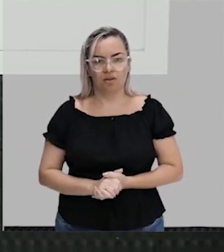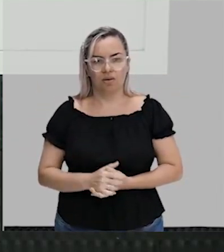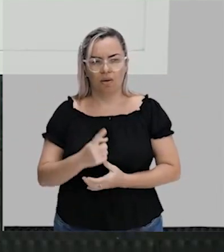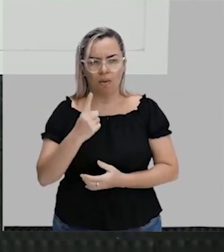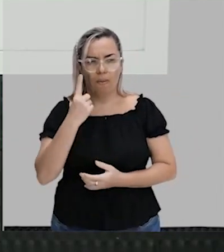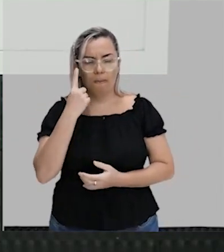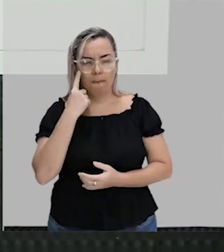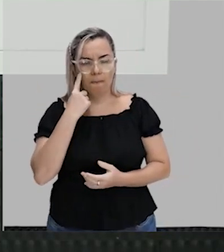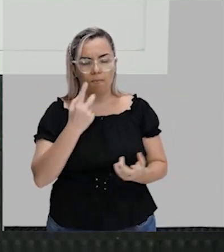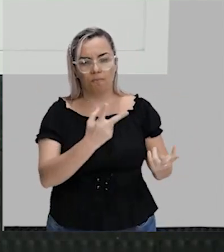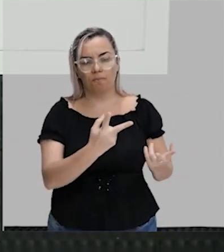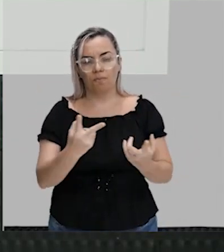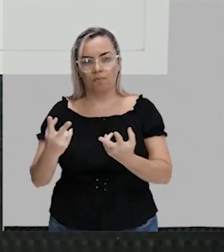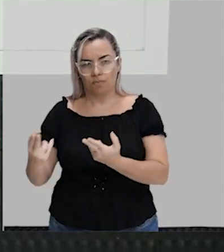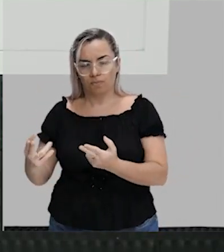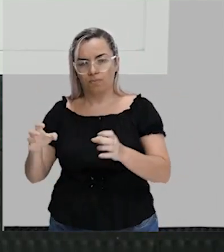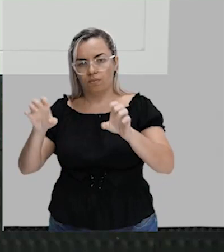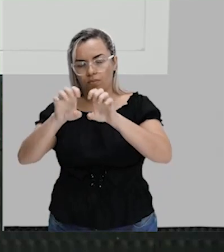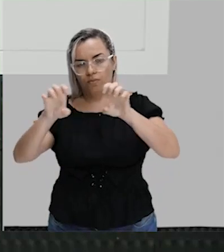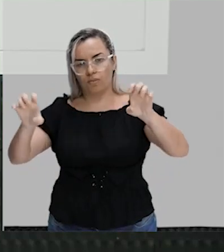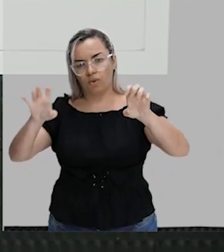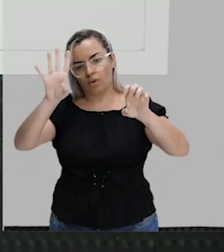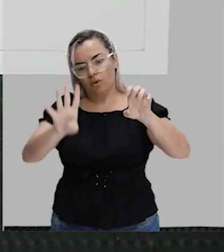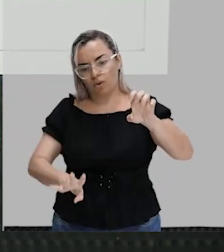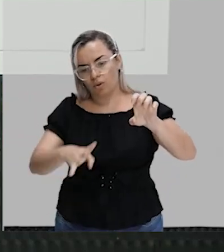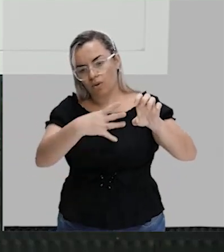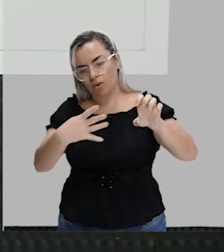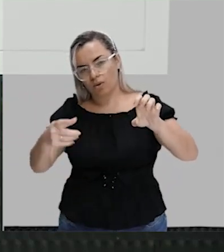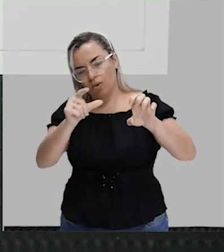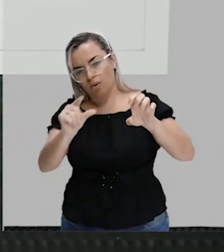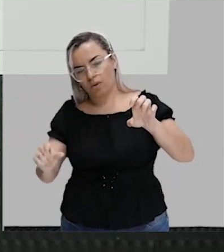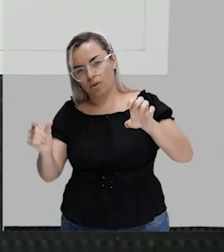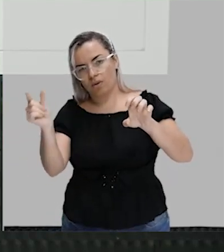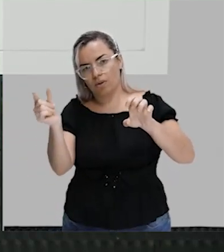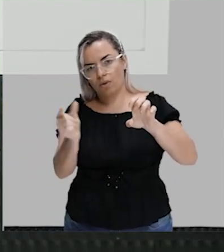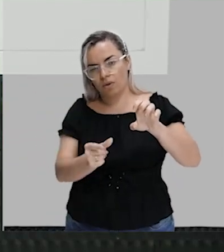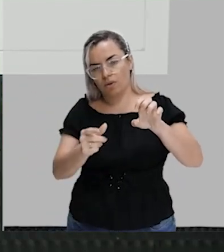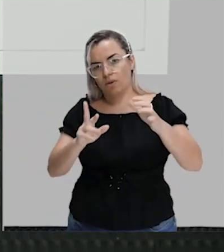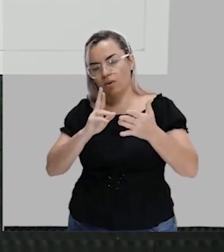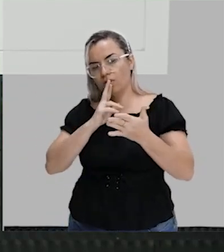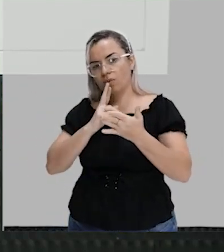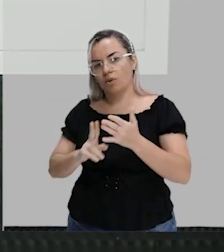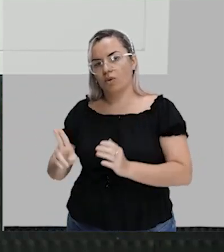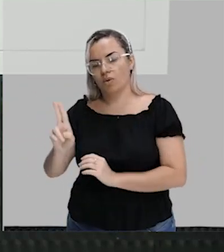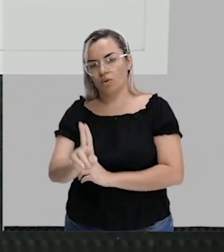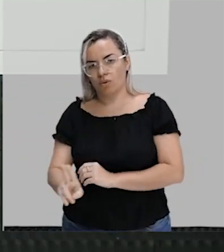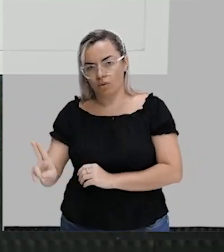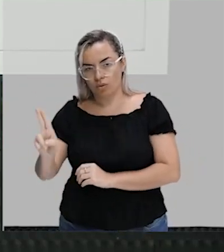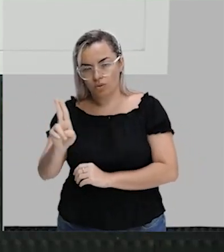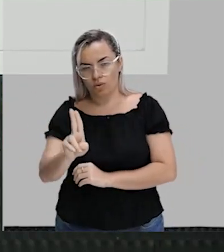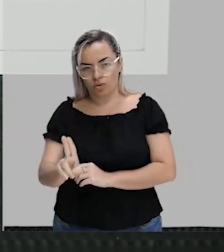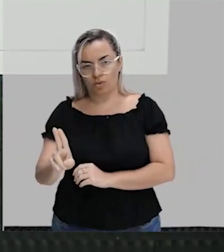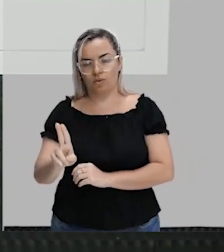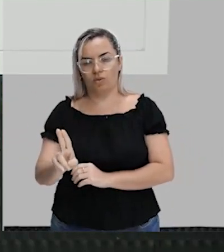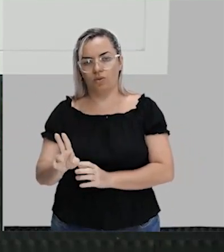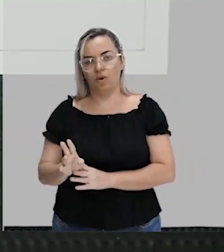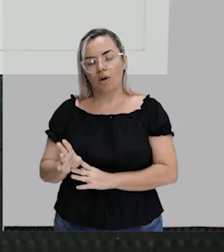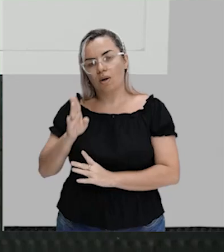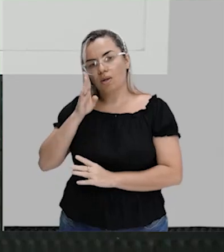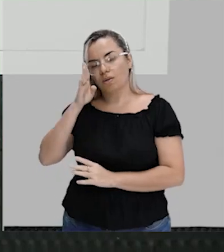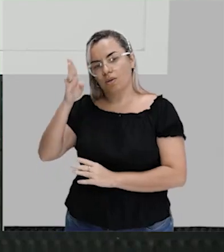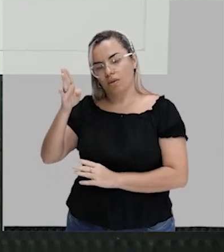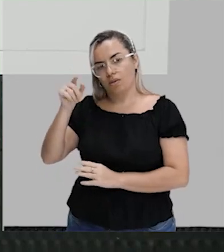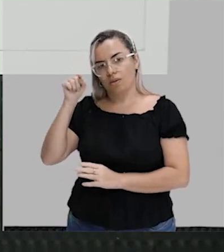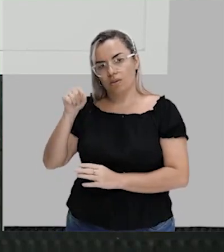dessa aqui você tem uma equação matricial que você resolve usando o princípio da Igualdade eu